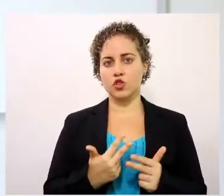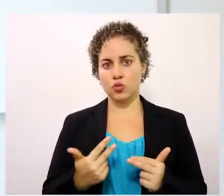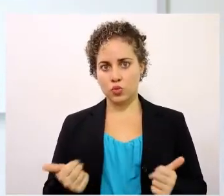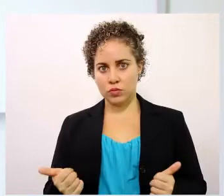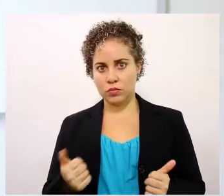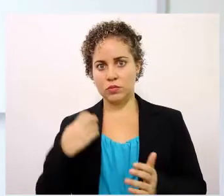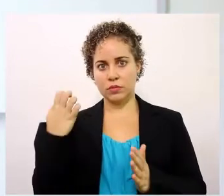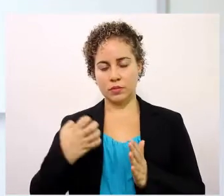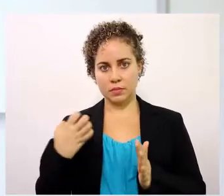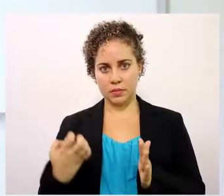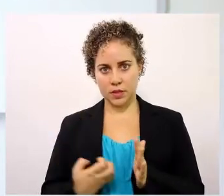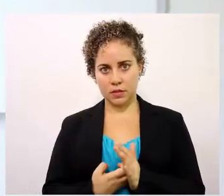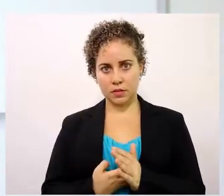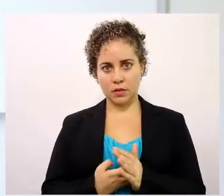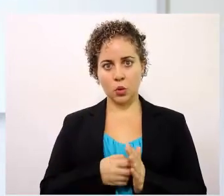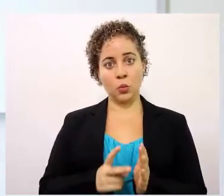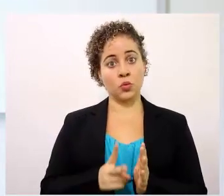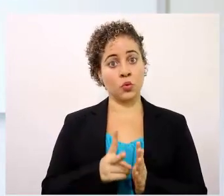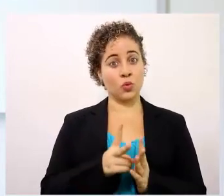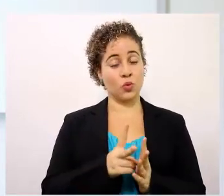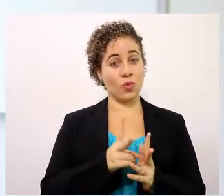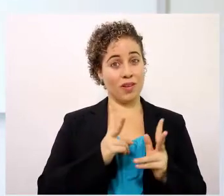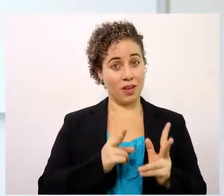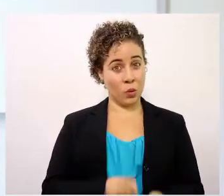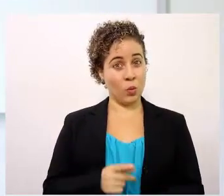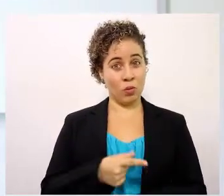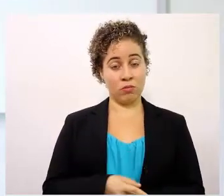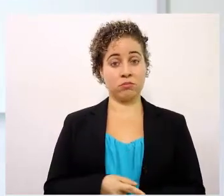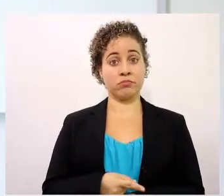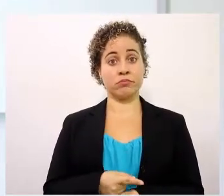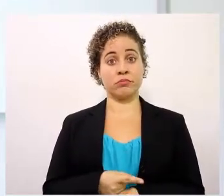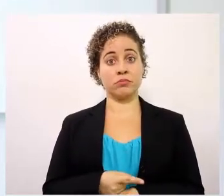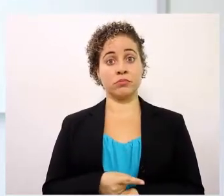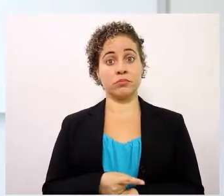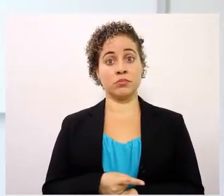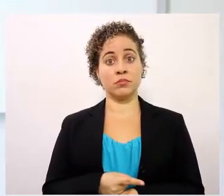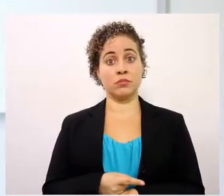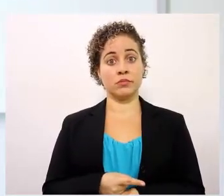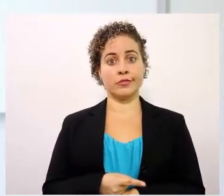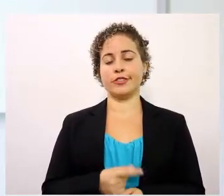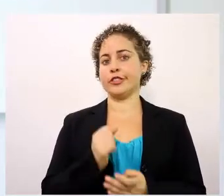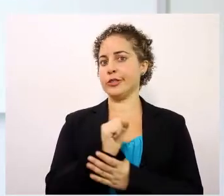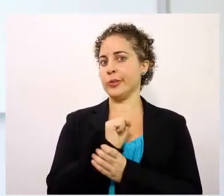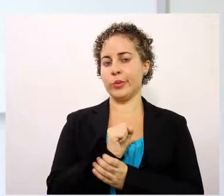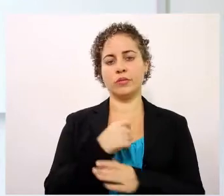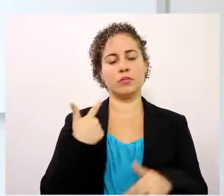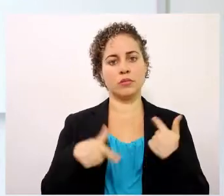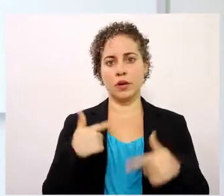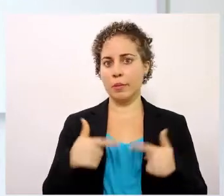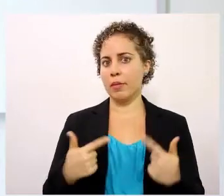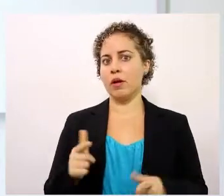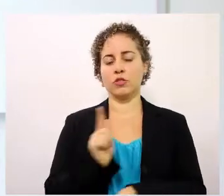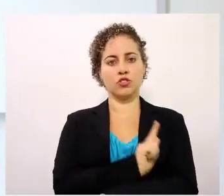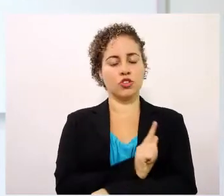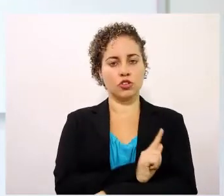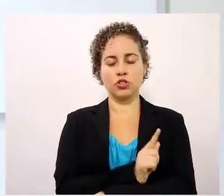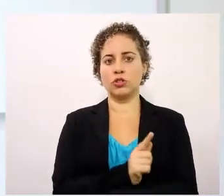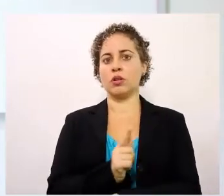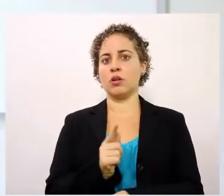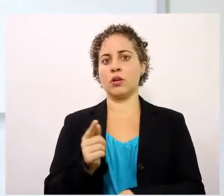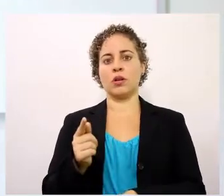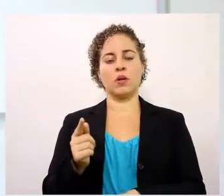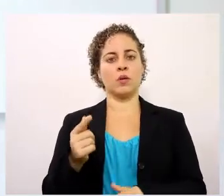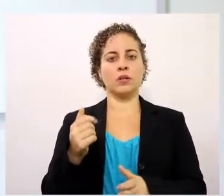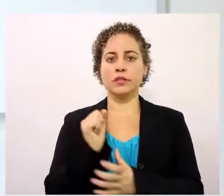nessa empresa continuarem do jeito que estão, em termos de segurança do trabalho, em termos de gestão de segurança do